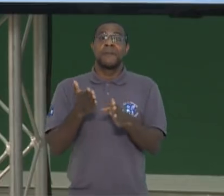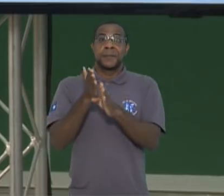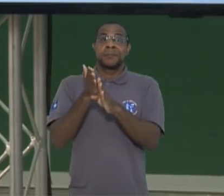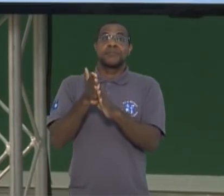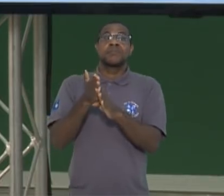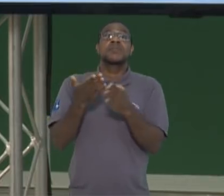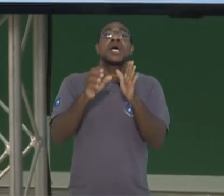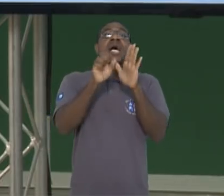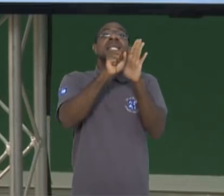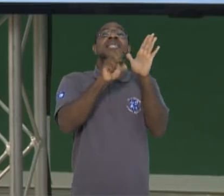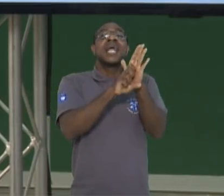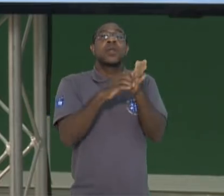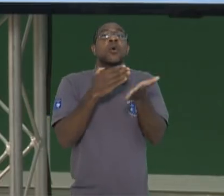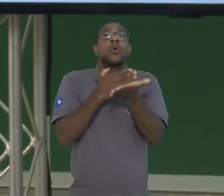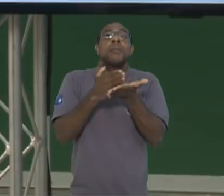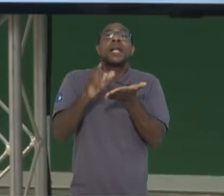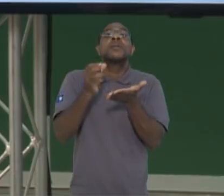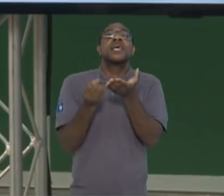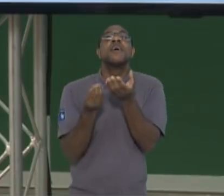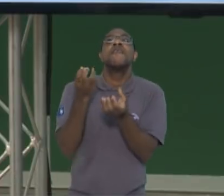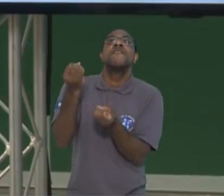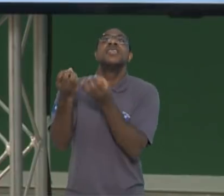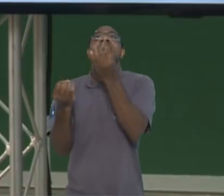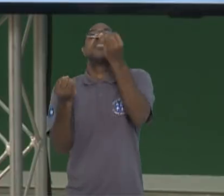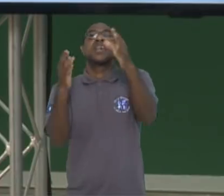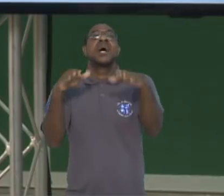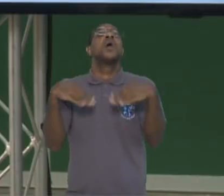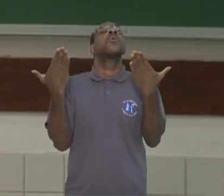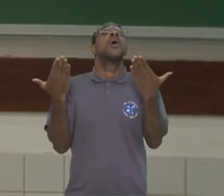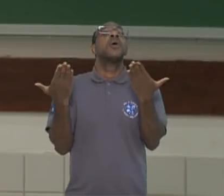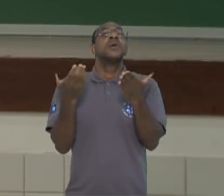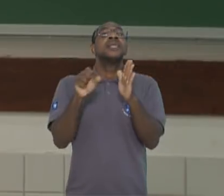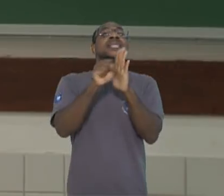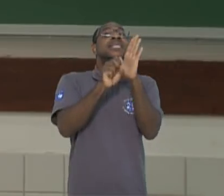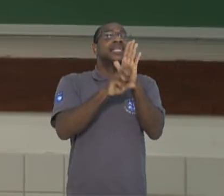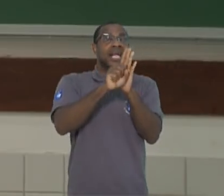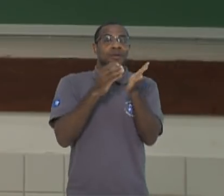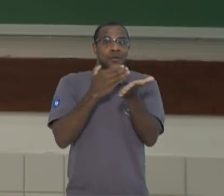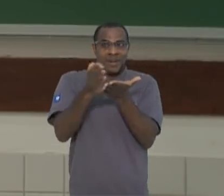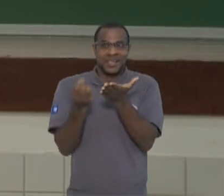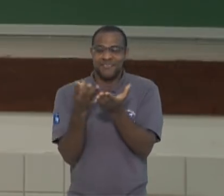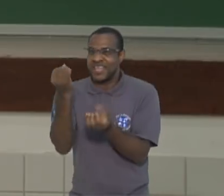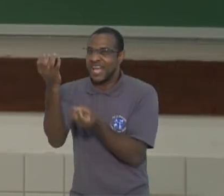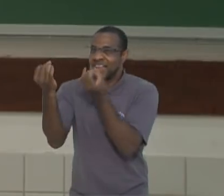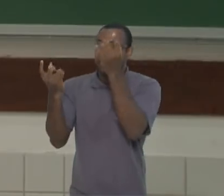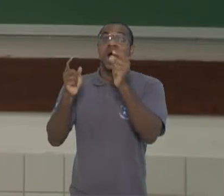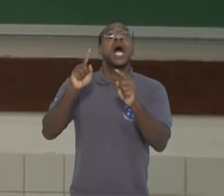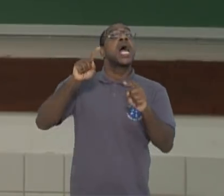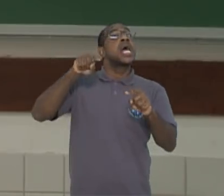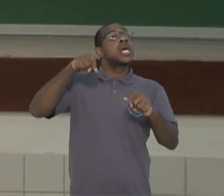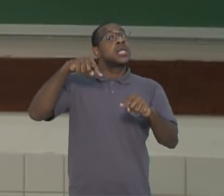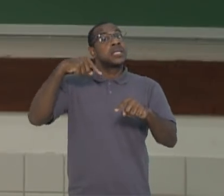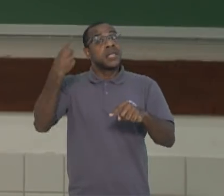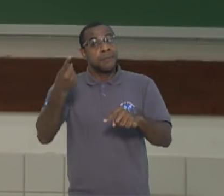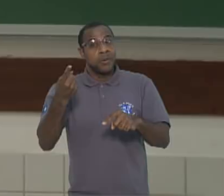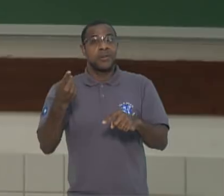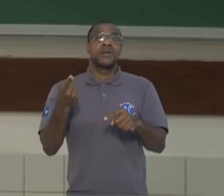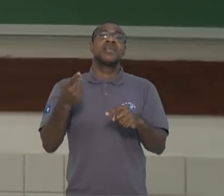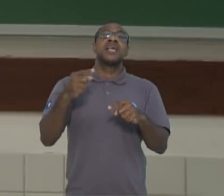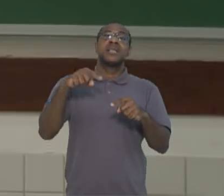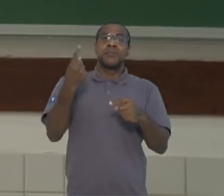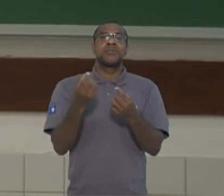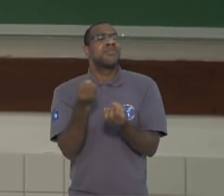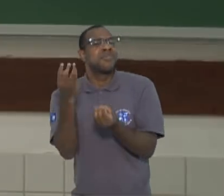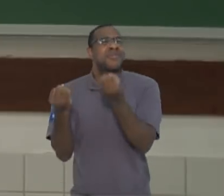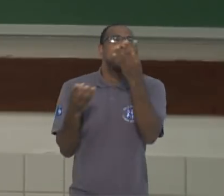falou? O circo tinha um lugar fixo, né? E depois ele passou a ser itinerante. Em que século será que